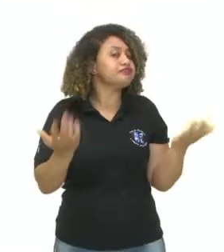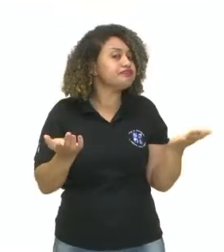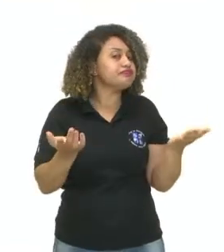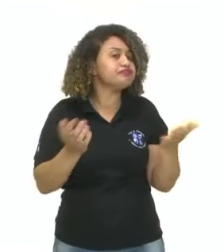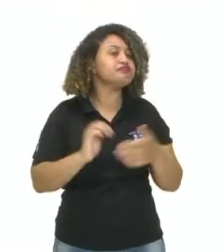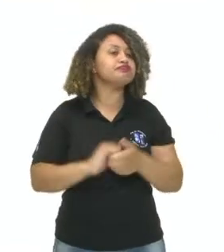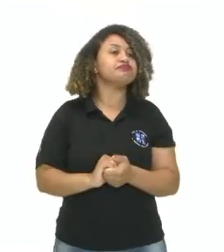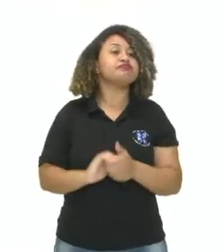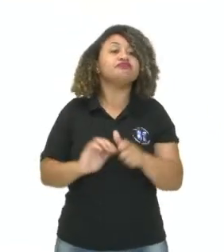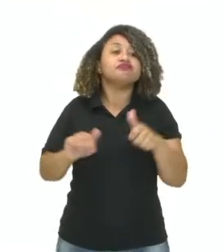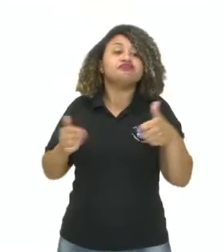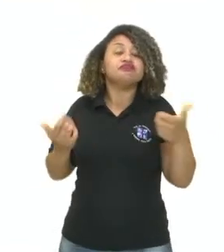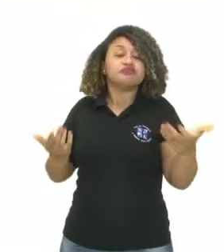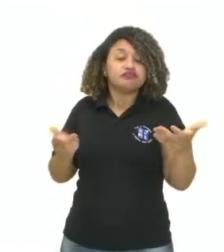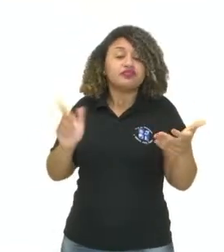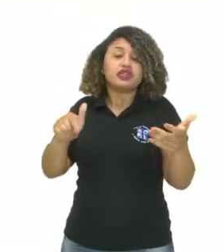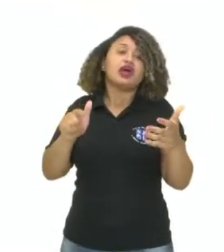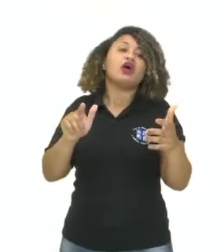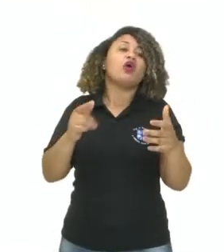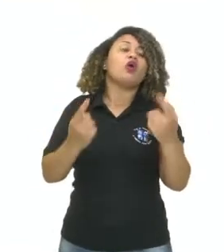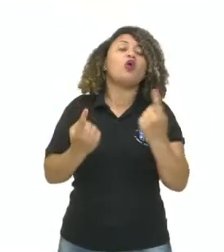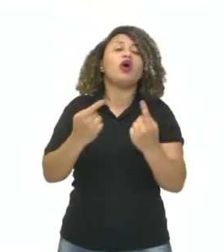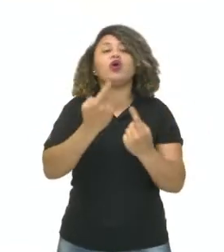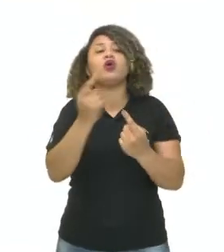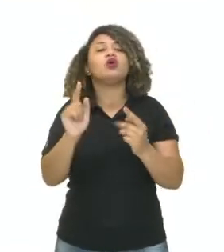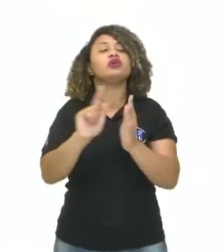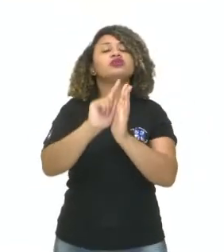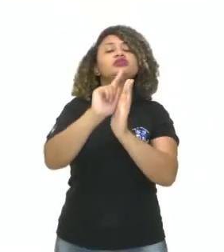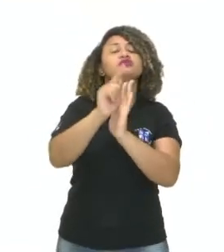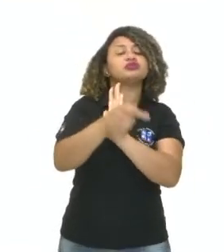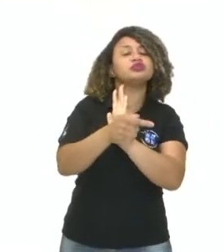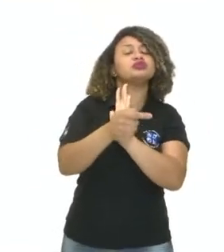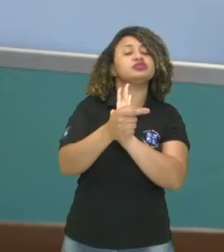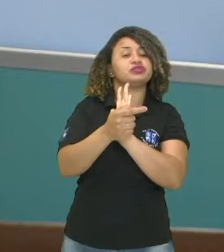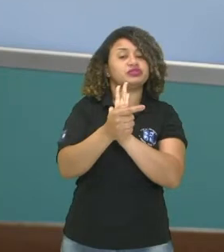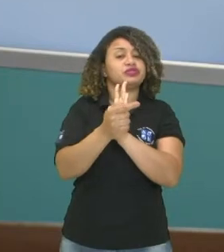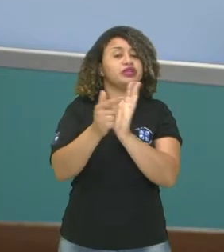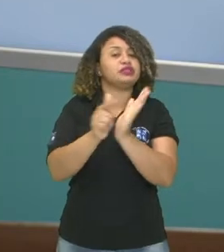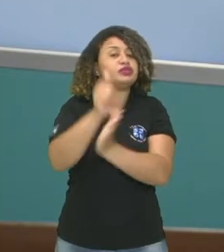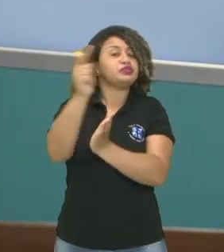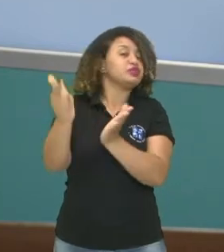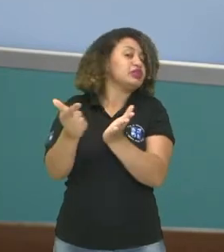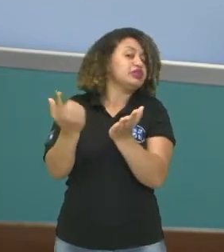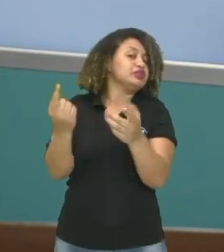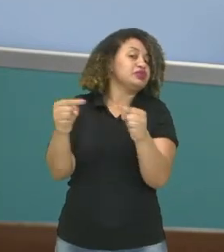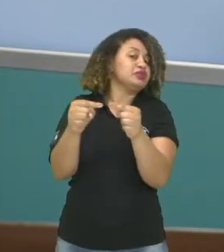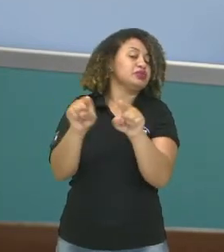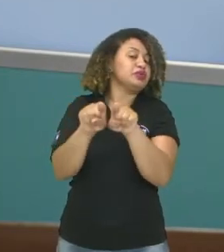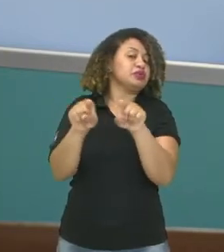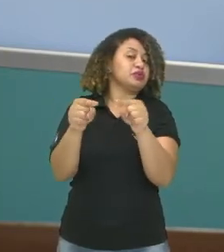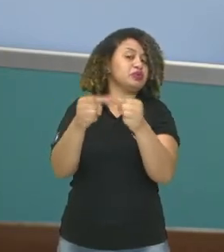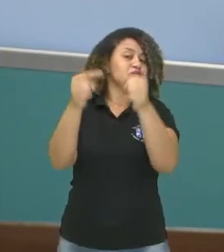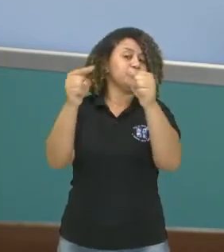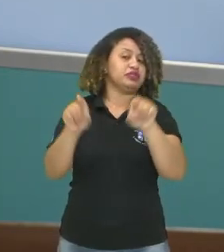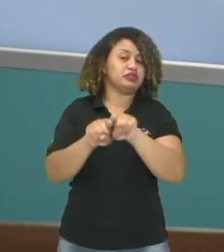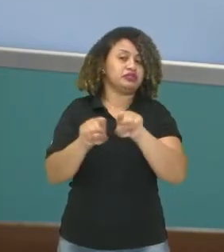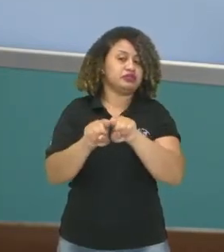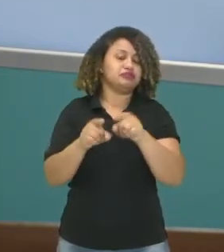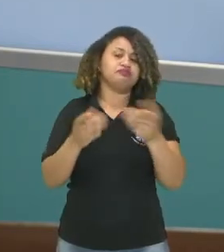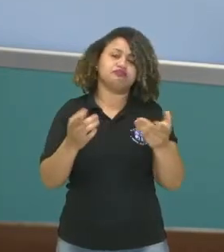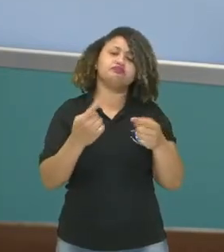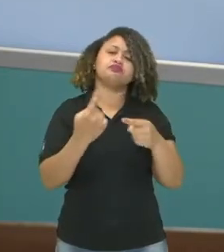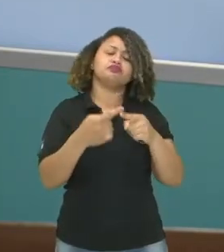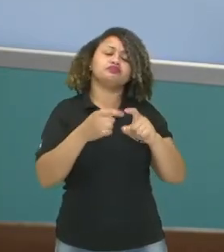Desse modo, está próxima de que outros gêneros jornalísticos? Então, por que a charge faz parte dos textos